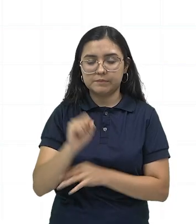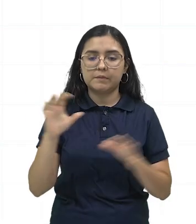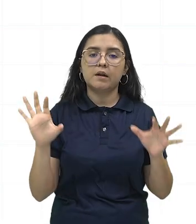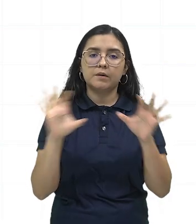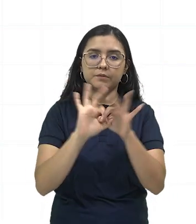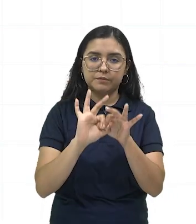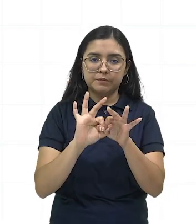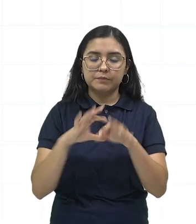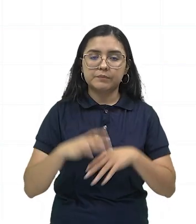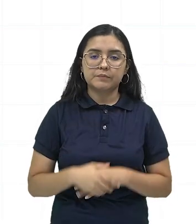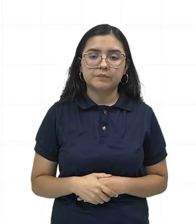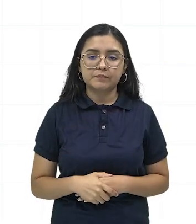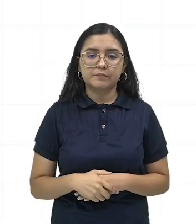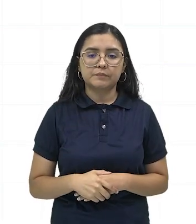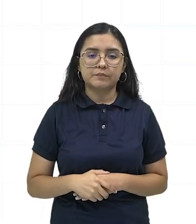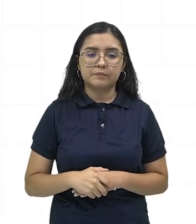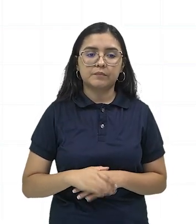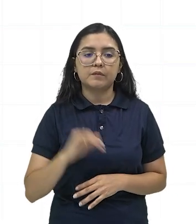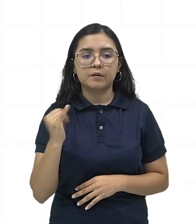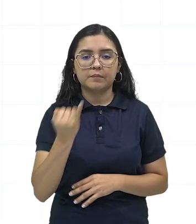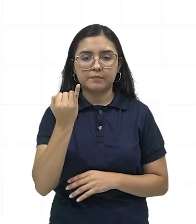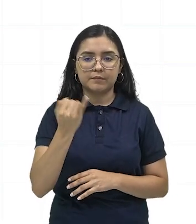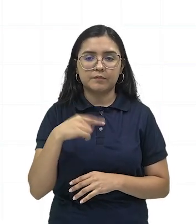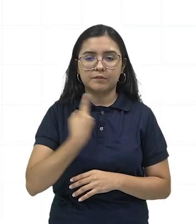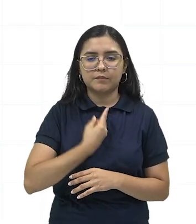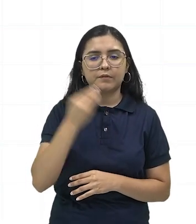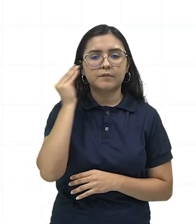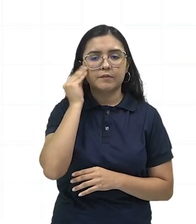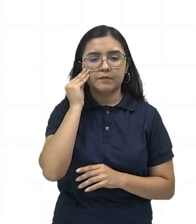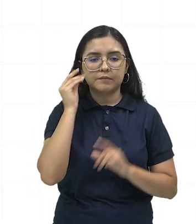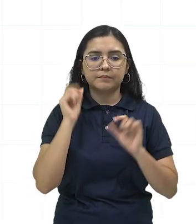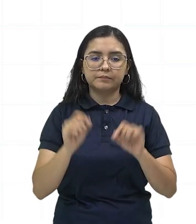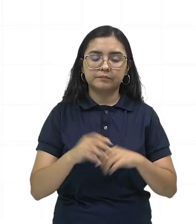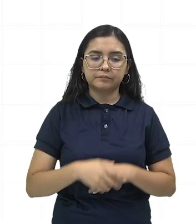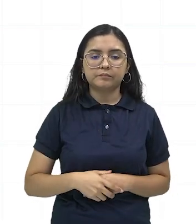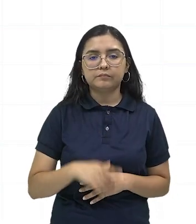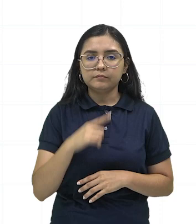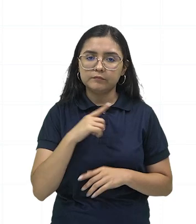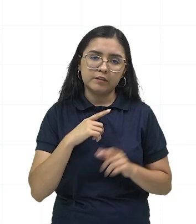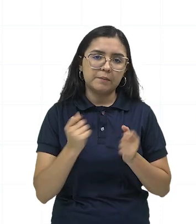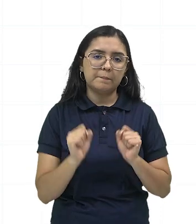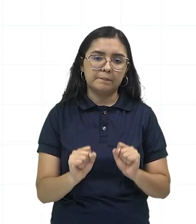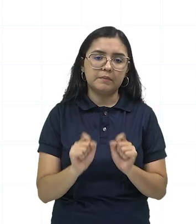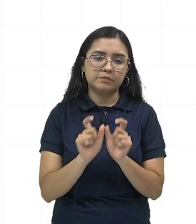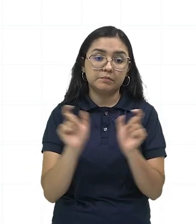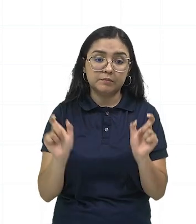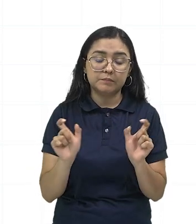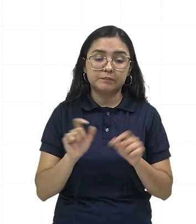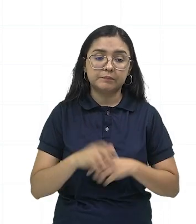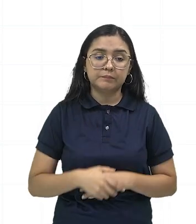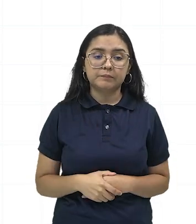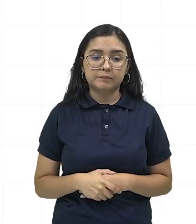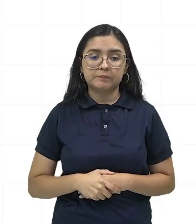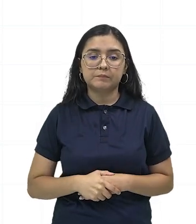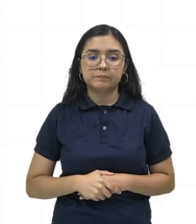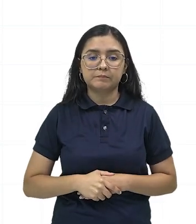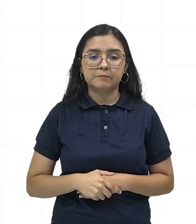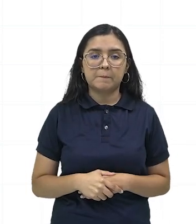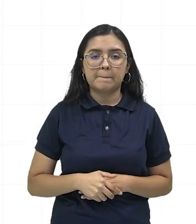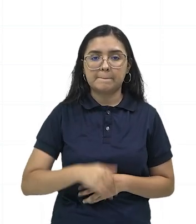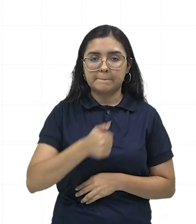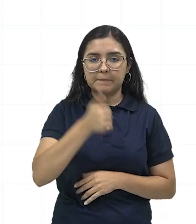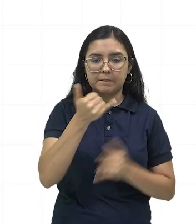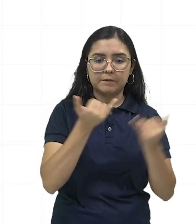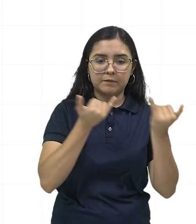mais. Muito importante porque a gente observa, né, que elas são independentes. Ele queria ir ao parque. Primeira informação, estava chovendo. Segunda